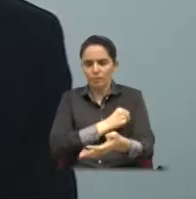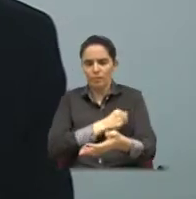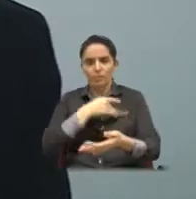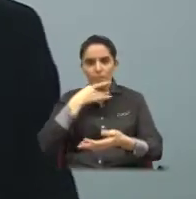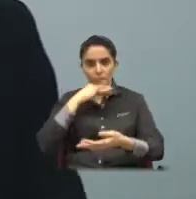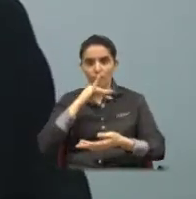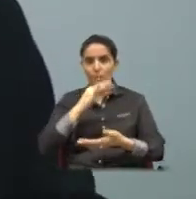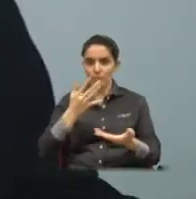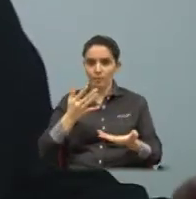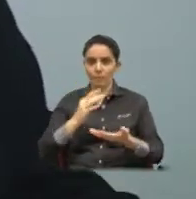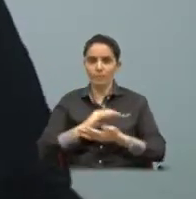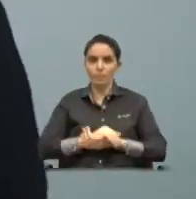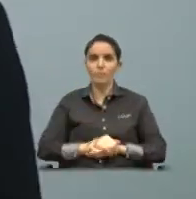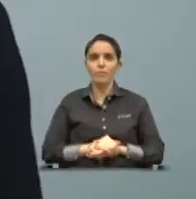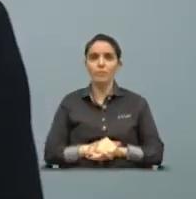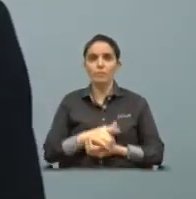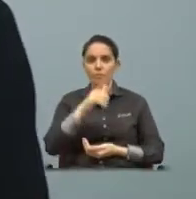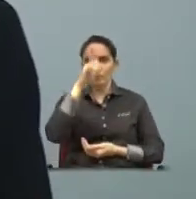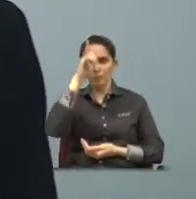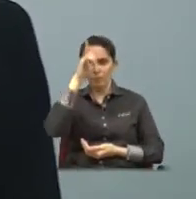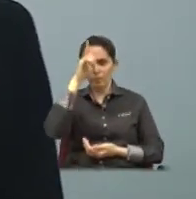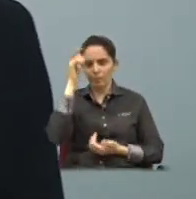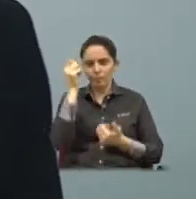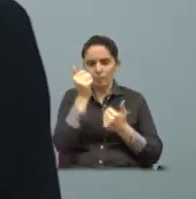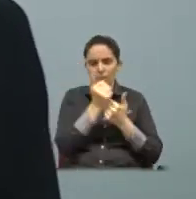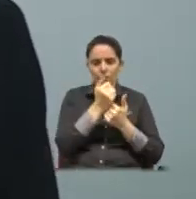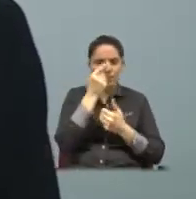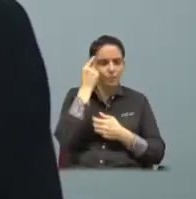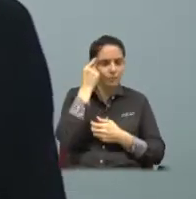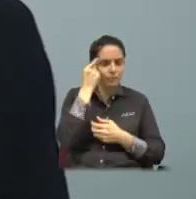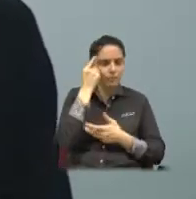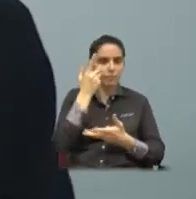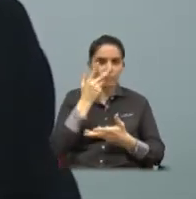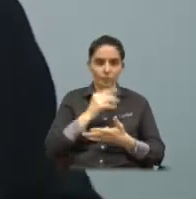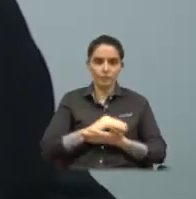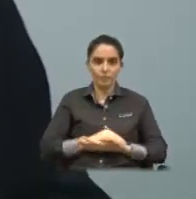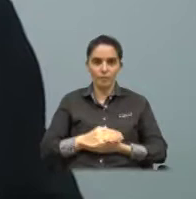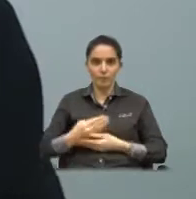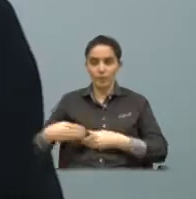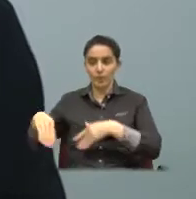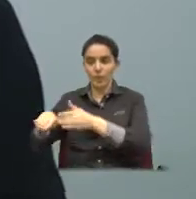E me coloco no seu lugar, porque às vezes a gente chega em casa e, por